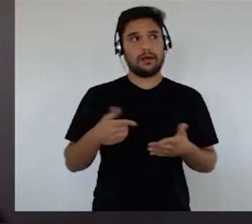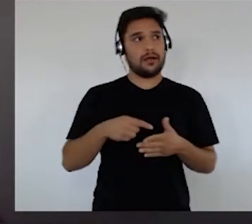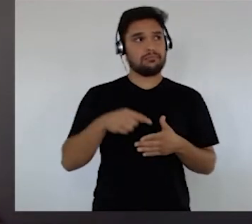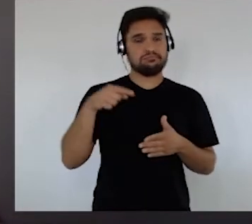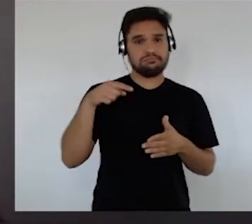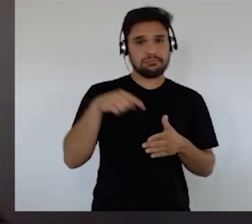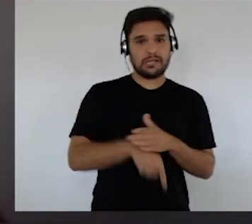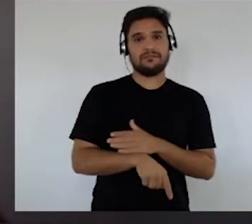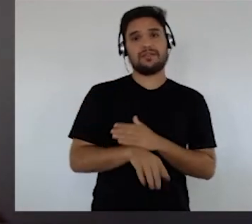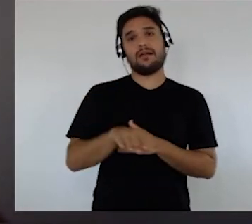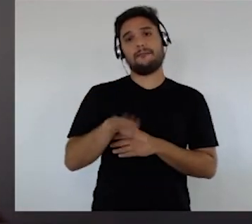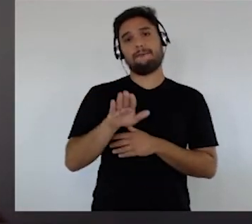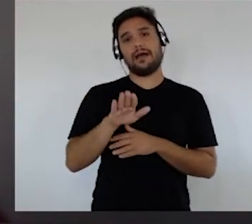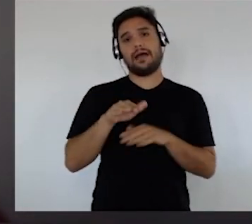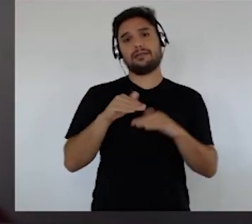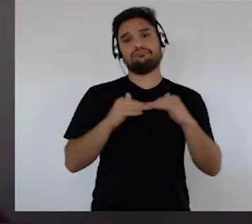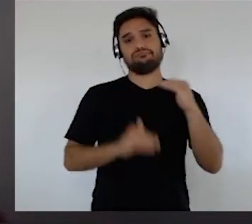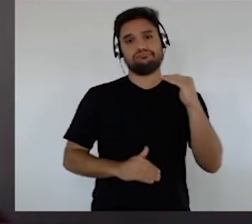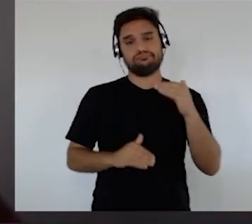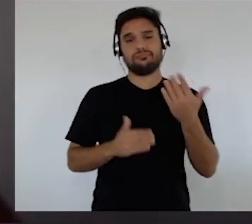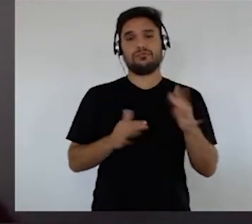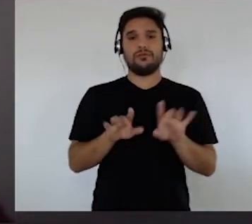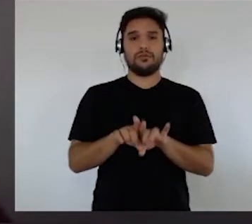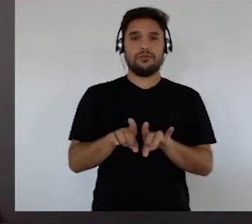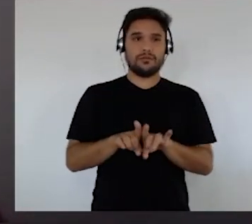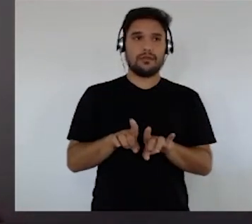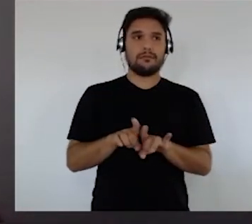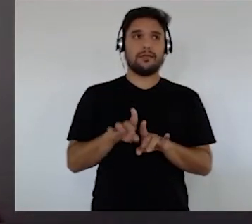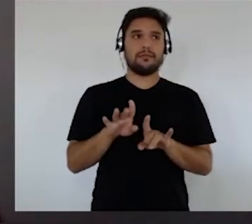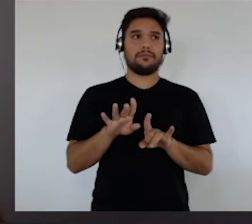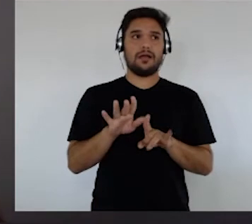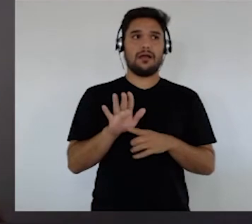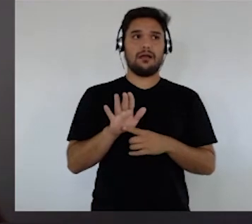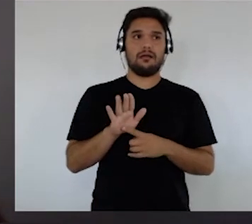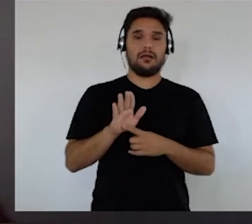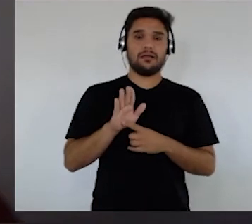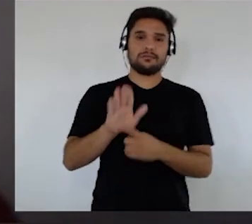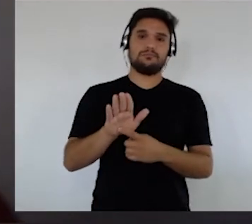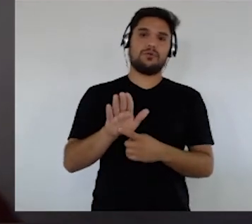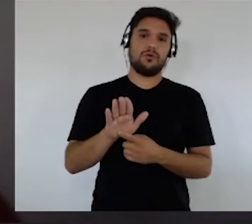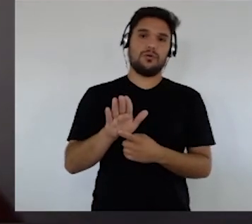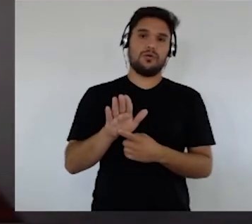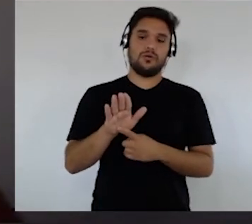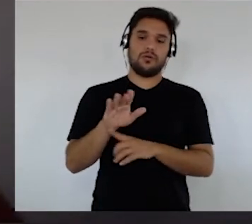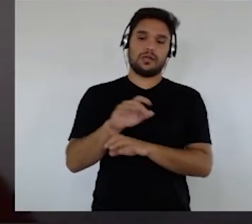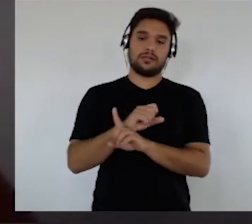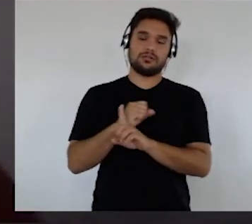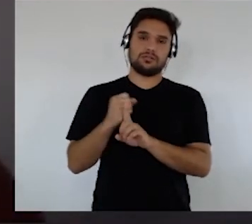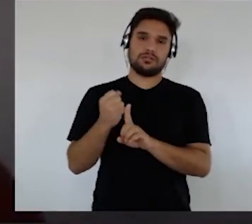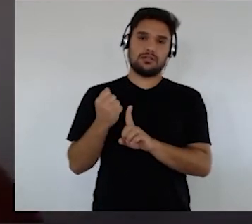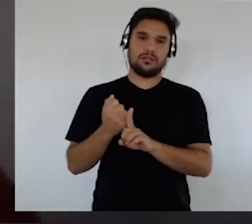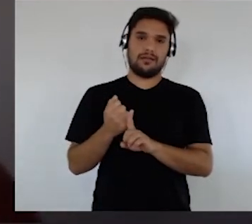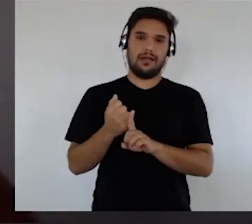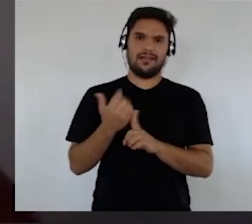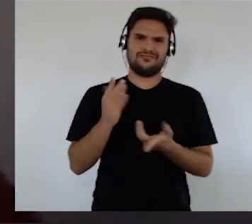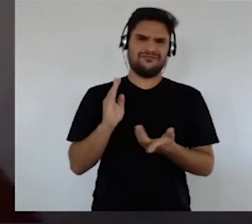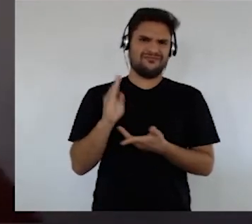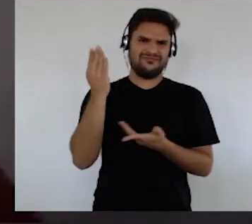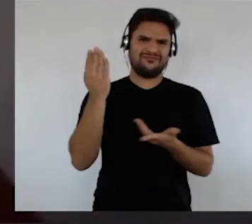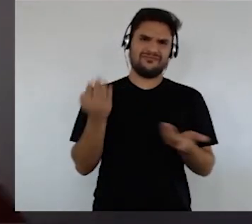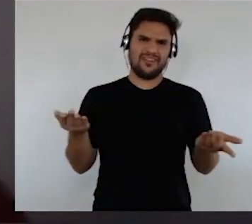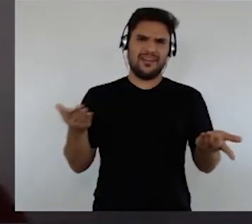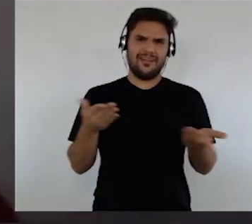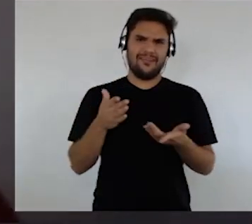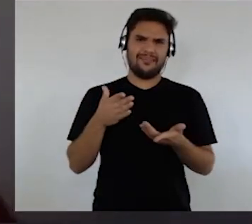intensificar ainda mais essas desigualdades e para expor, né, aquilo que a sociedade hipocritamente vinha